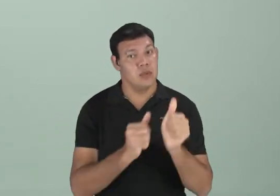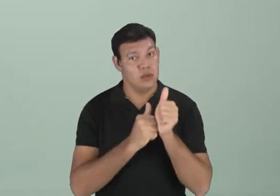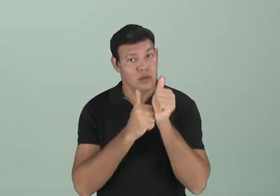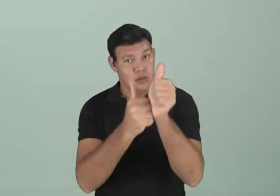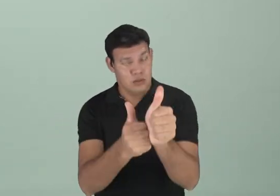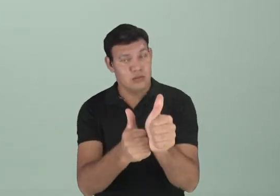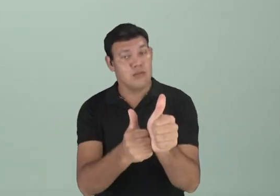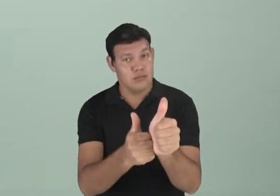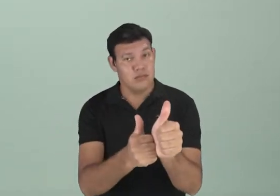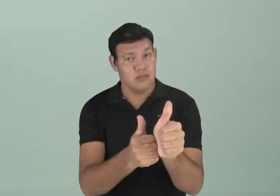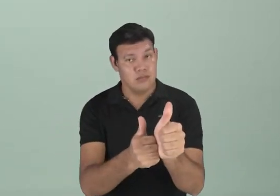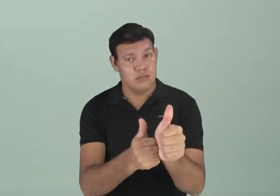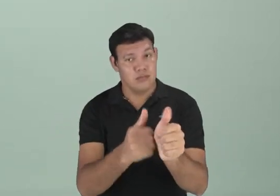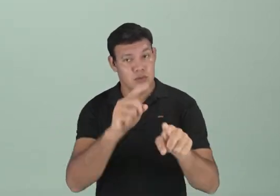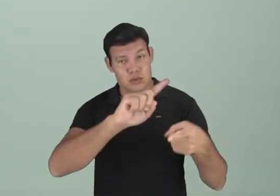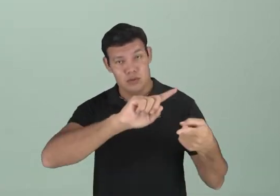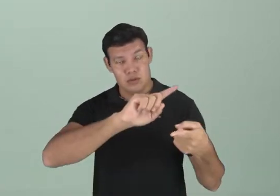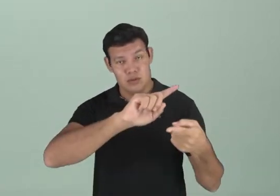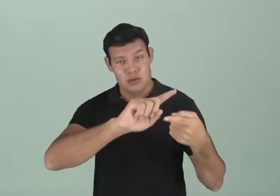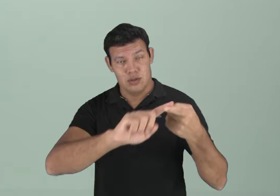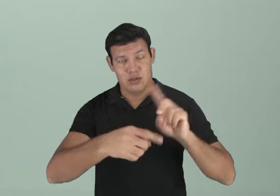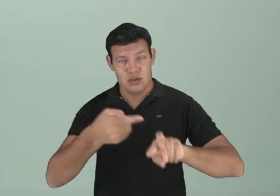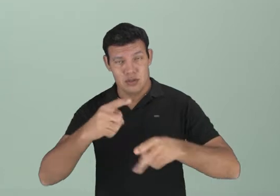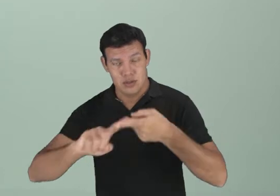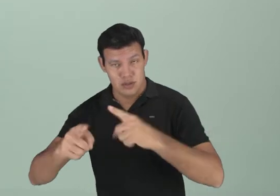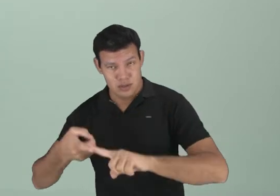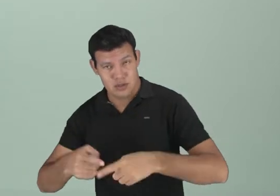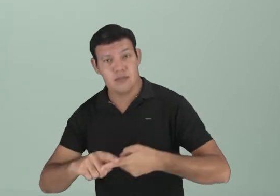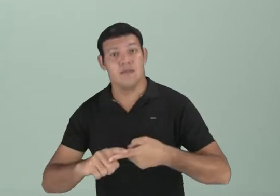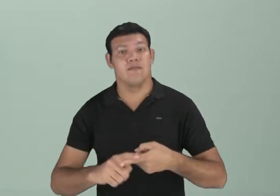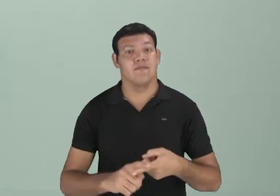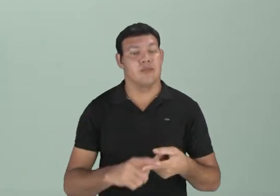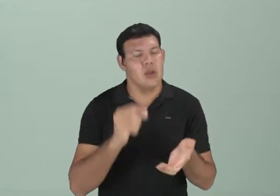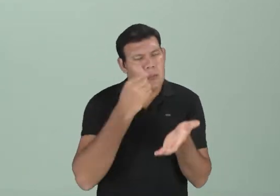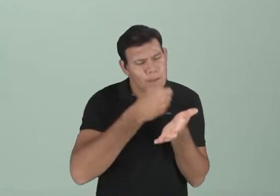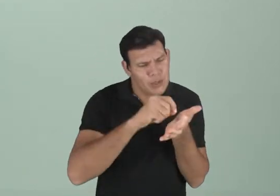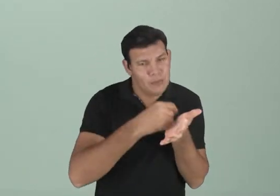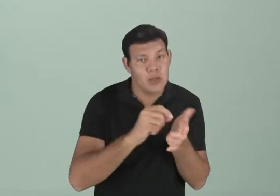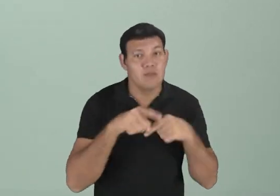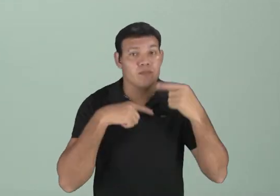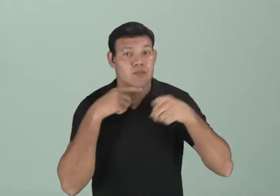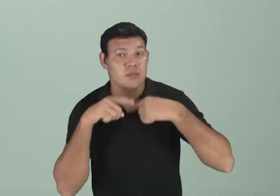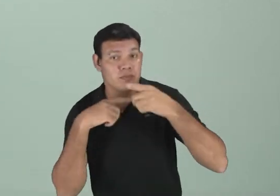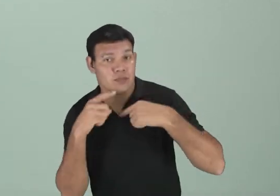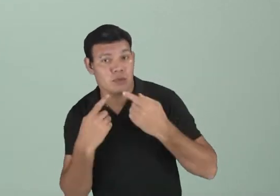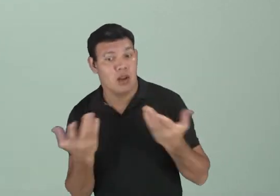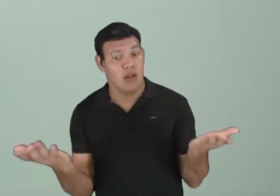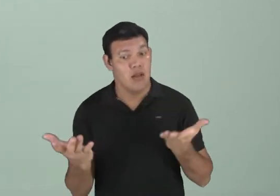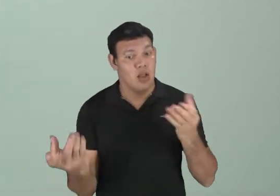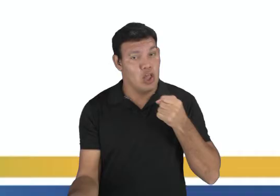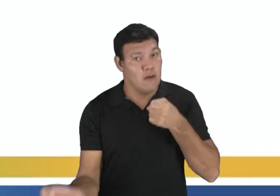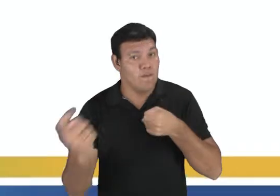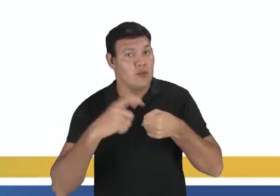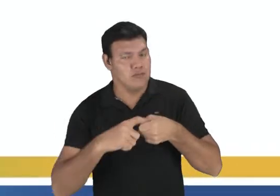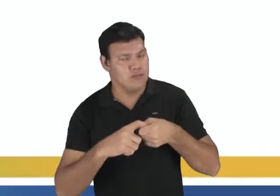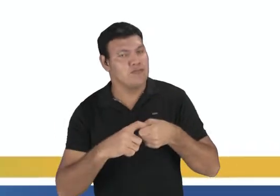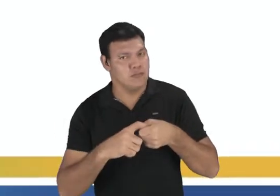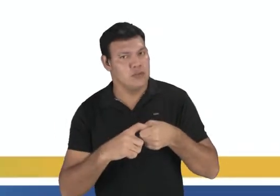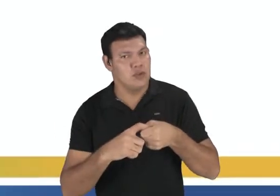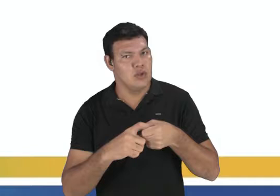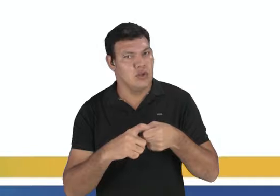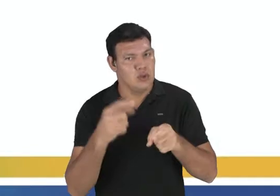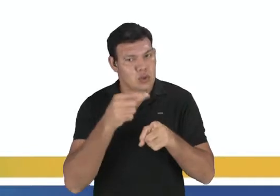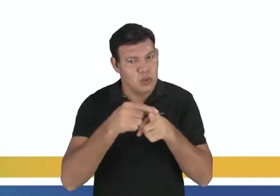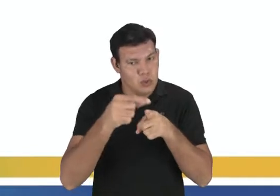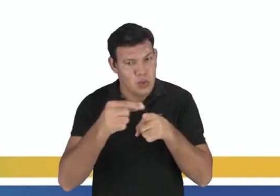o material e registre as suas dúvidas. Para isso nós vamos dar uma retomada em unidade de medida. E